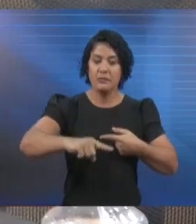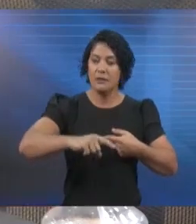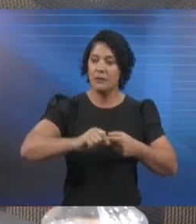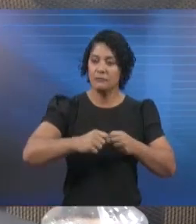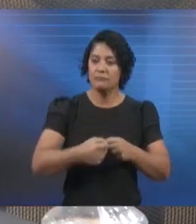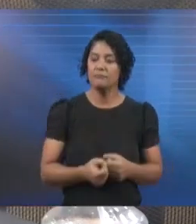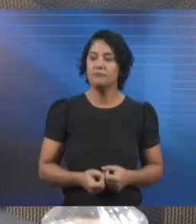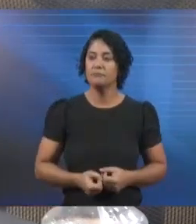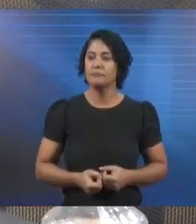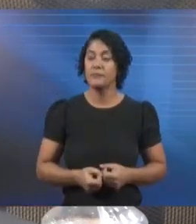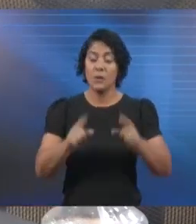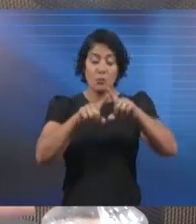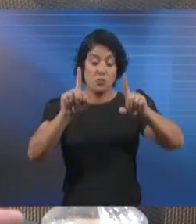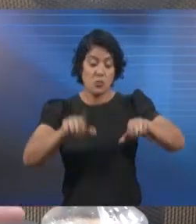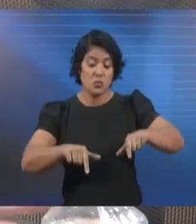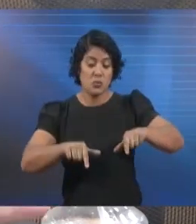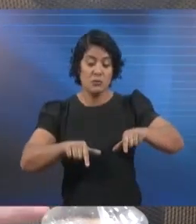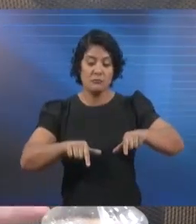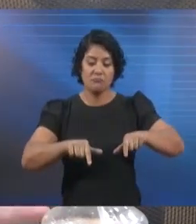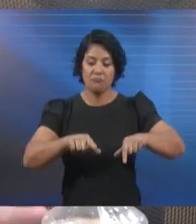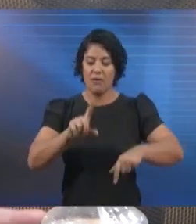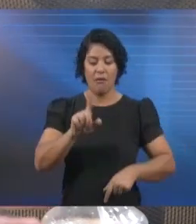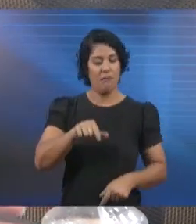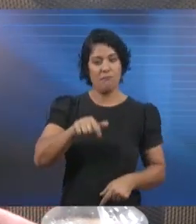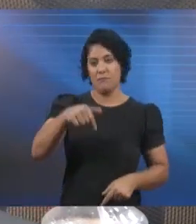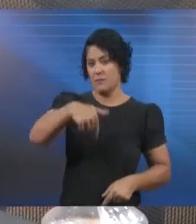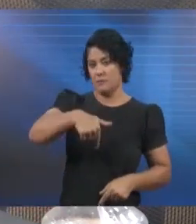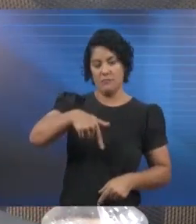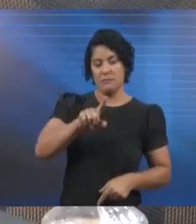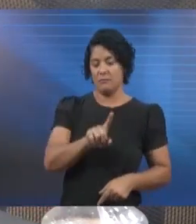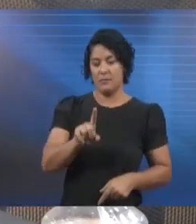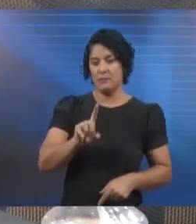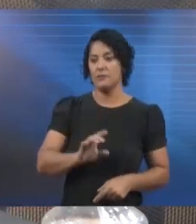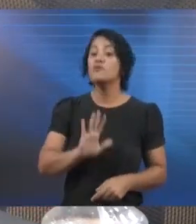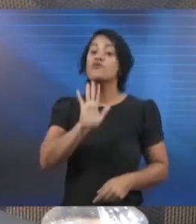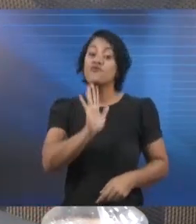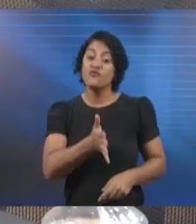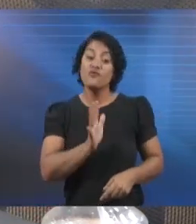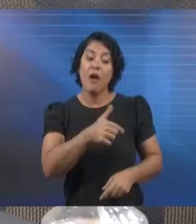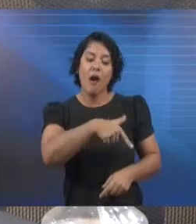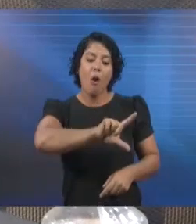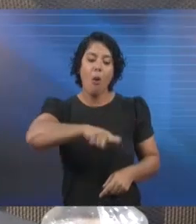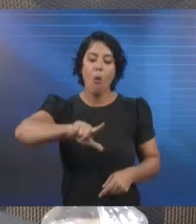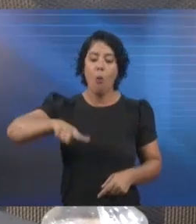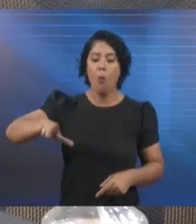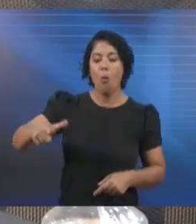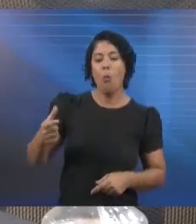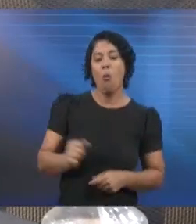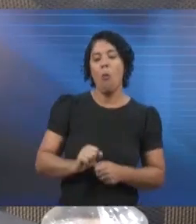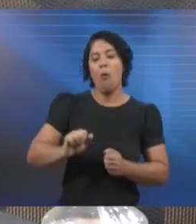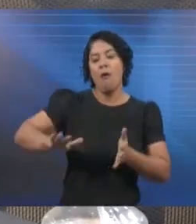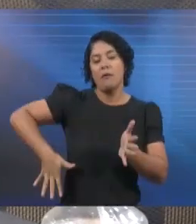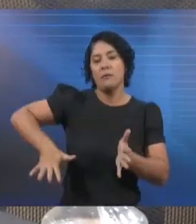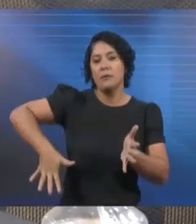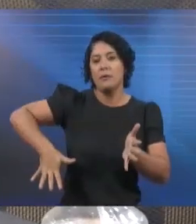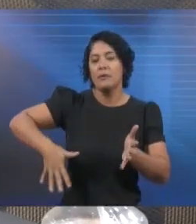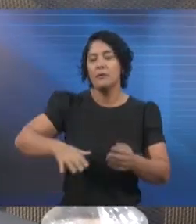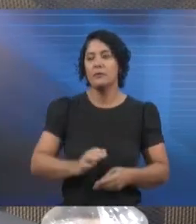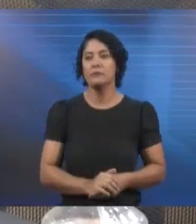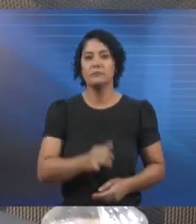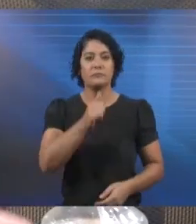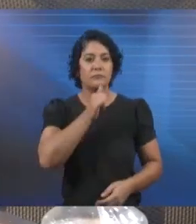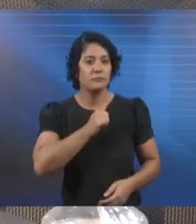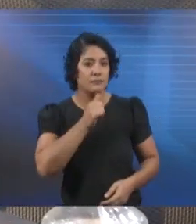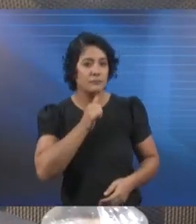projeto que não é exclusivo daqui da cidade natal ele já foi feito em outras em outras praias e como por